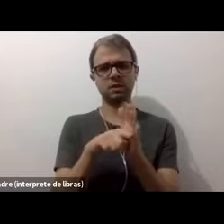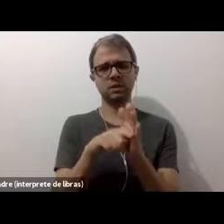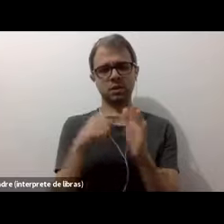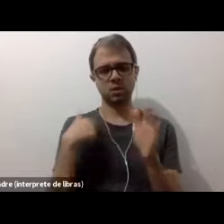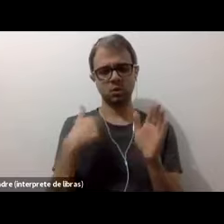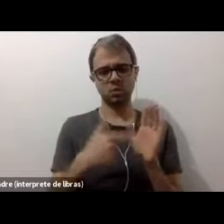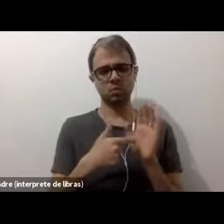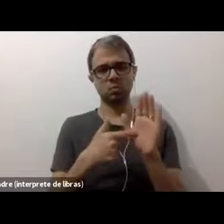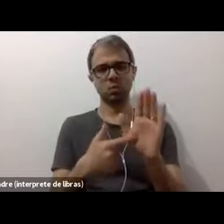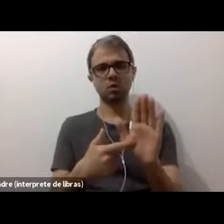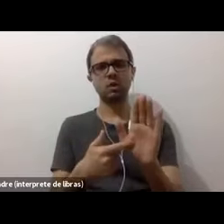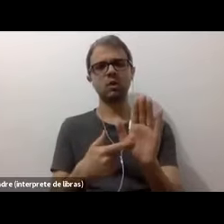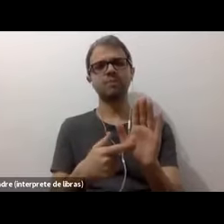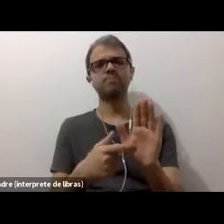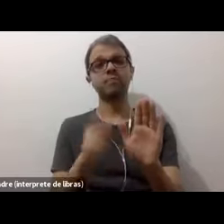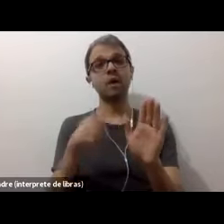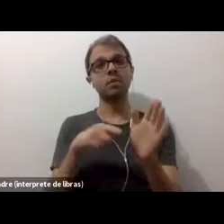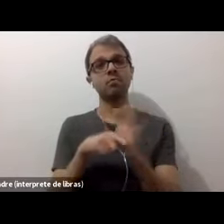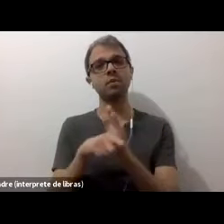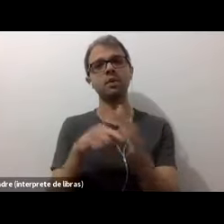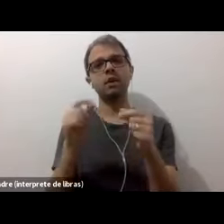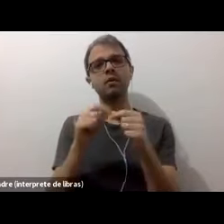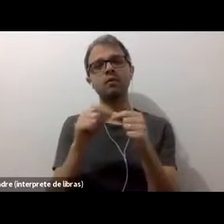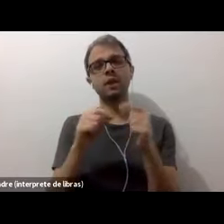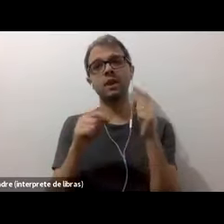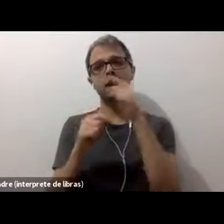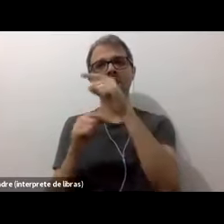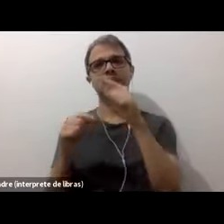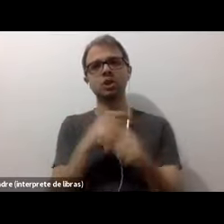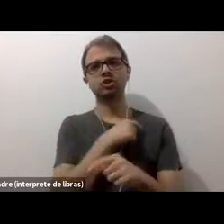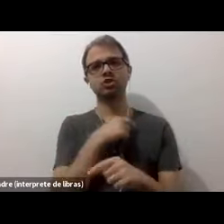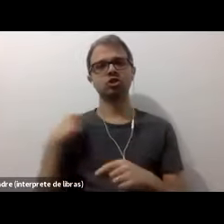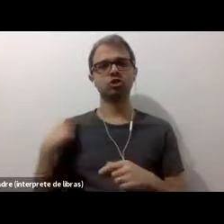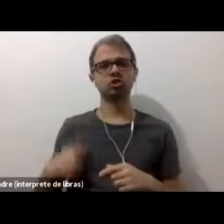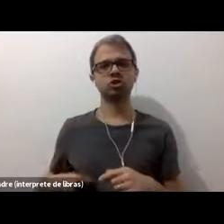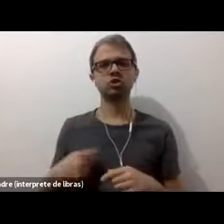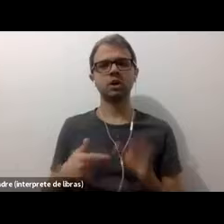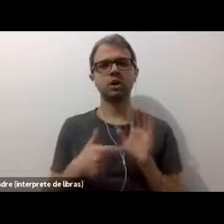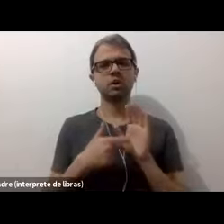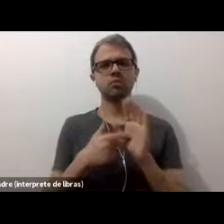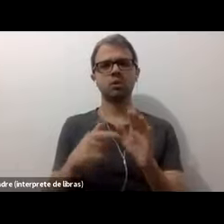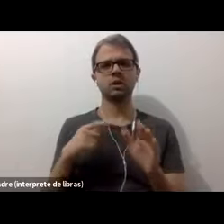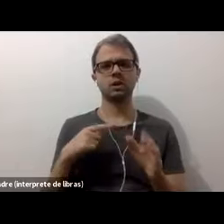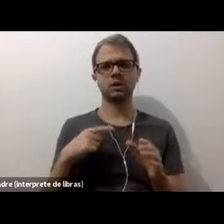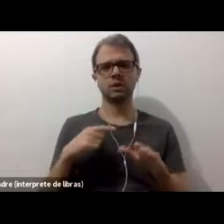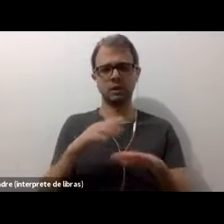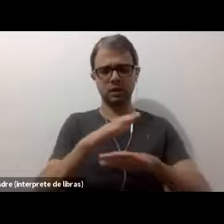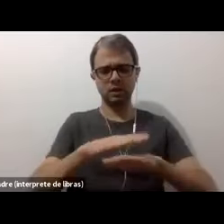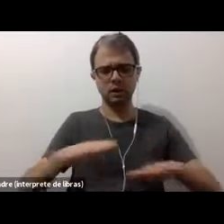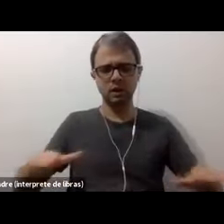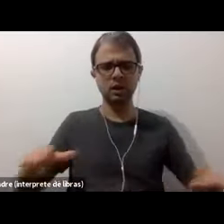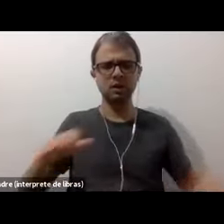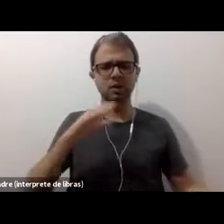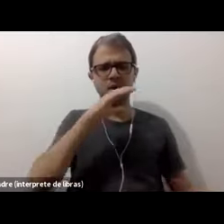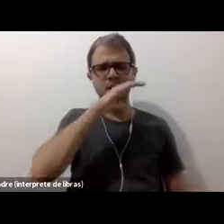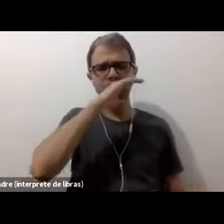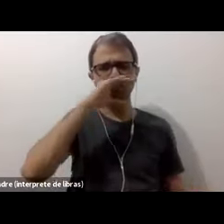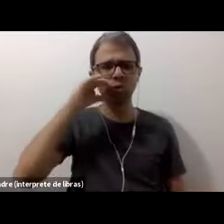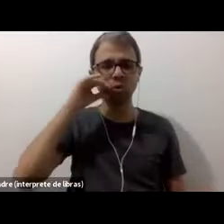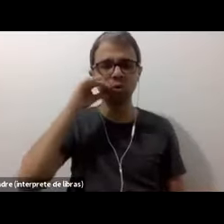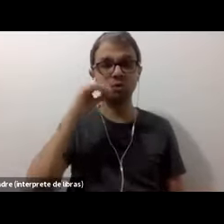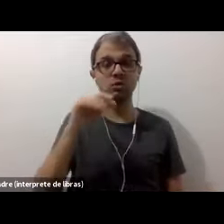onde eles colocam com várias crianças e adolescentes, onde 36% dessas crianças e